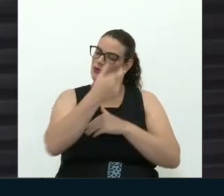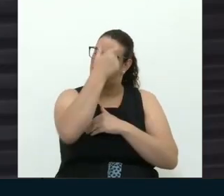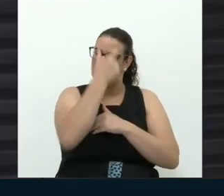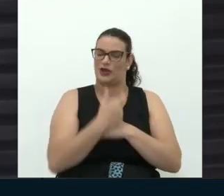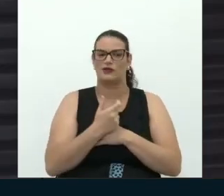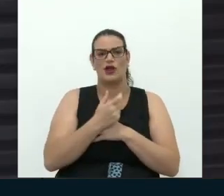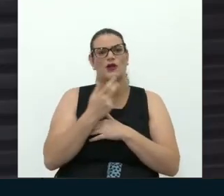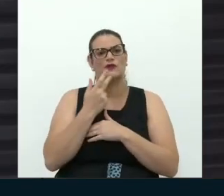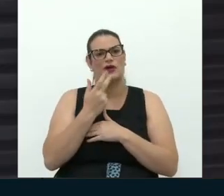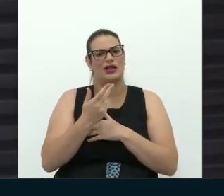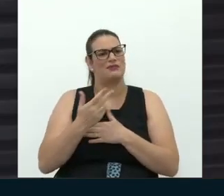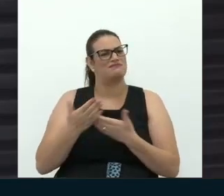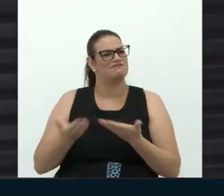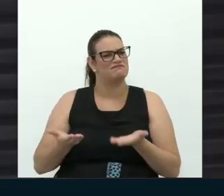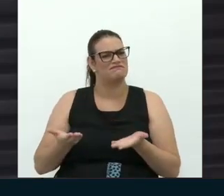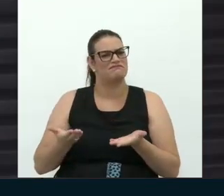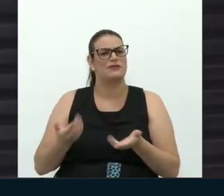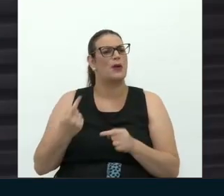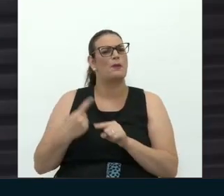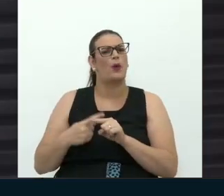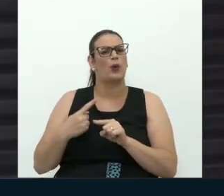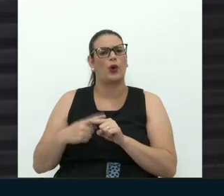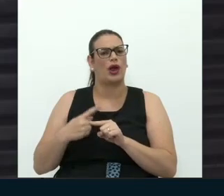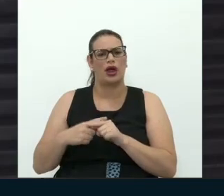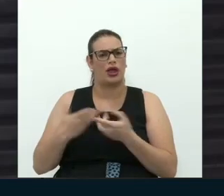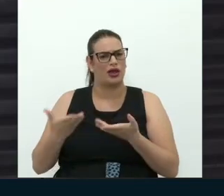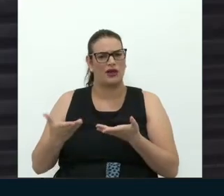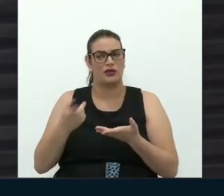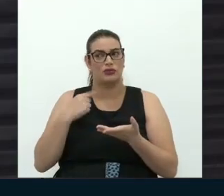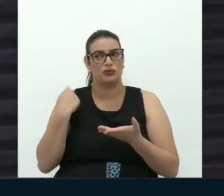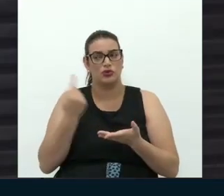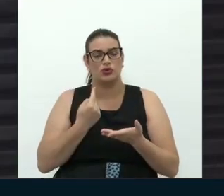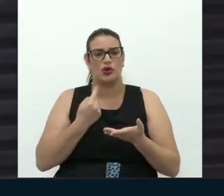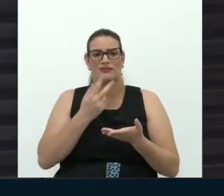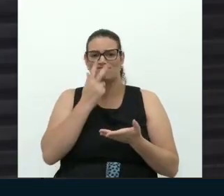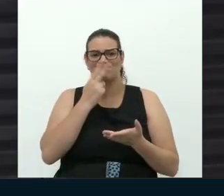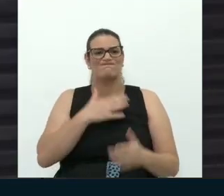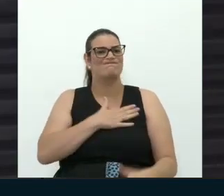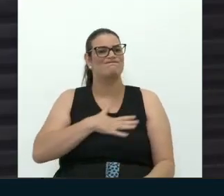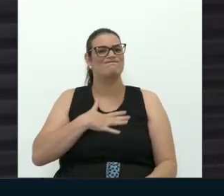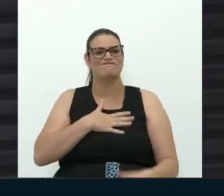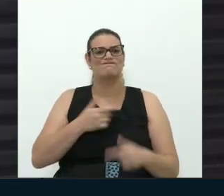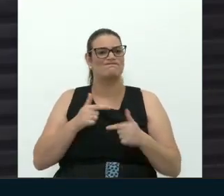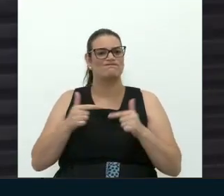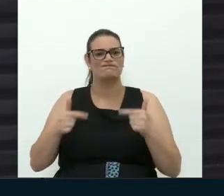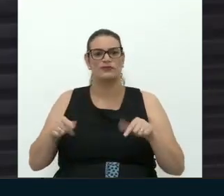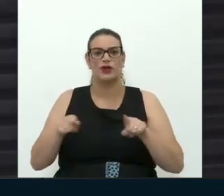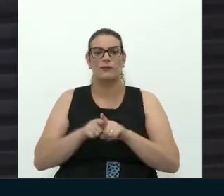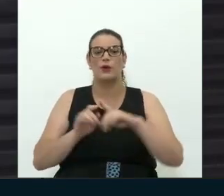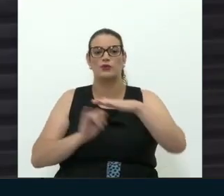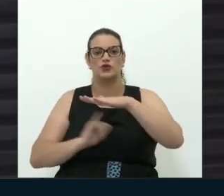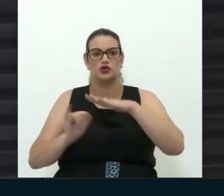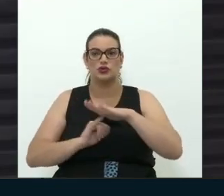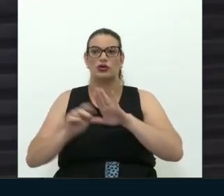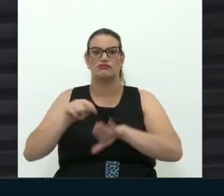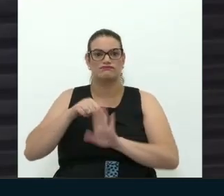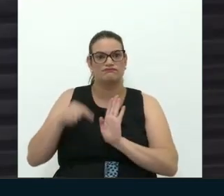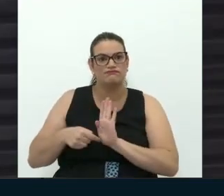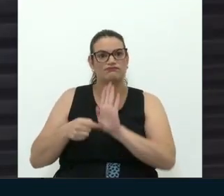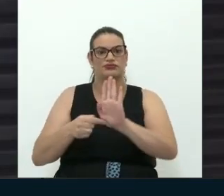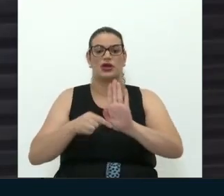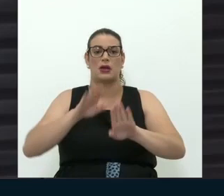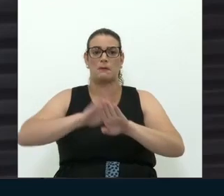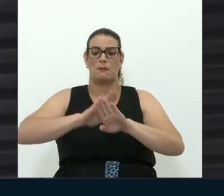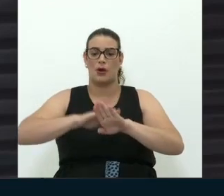dizer Poxa mais por que que nós estamos tão insatisfeitos com instituições representativas que nós